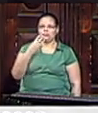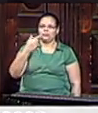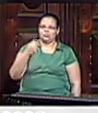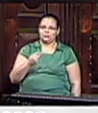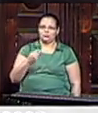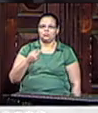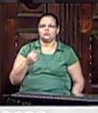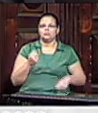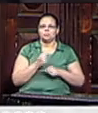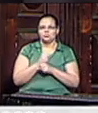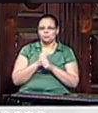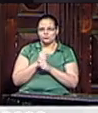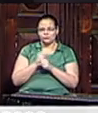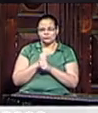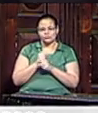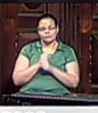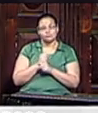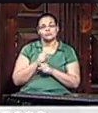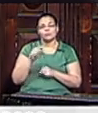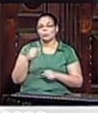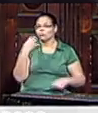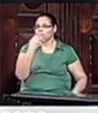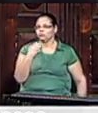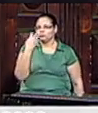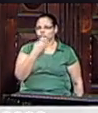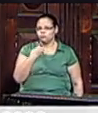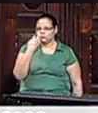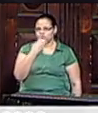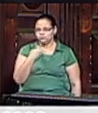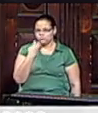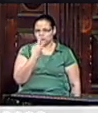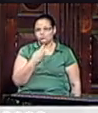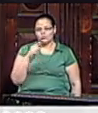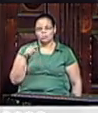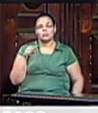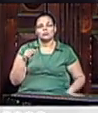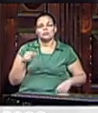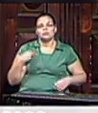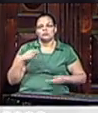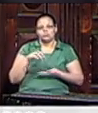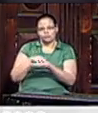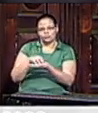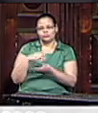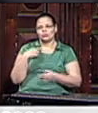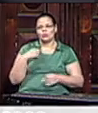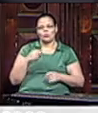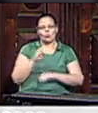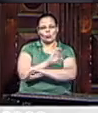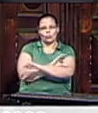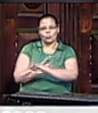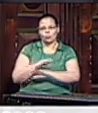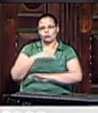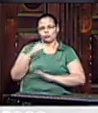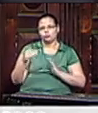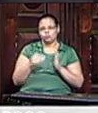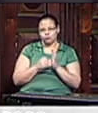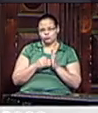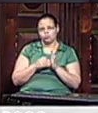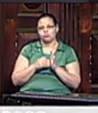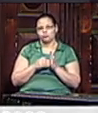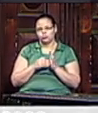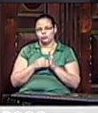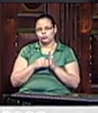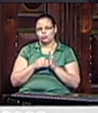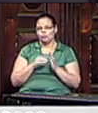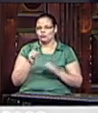uma organização musical que faz parte da cultura do todo o povo campista. Eu